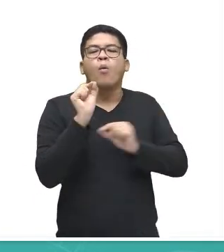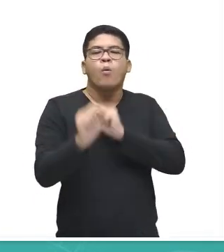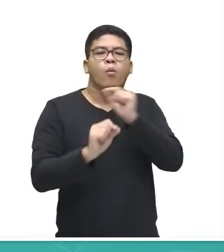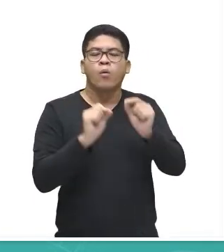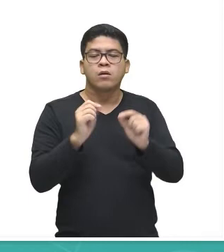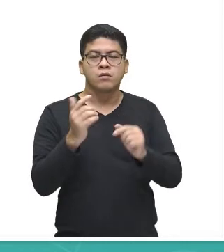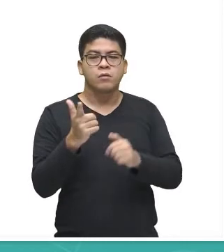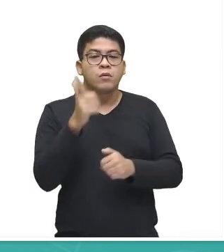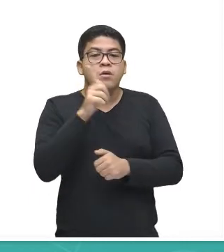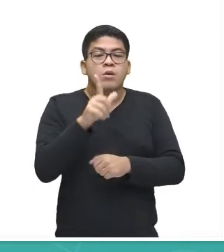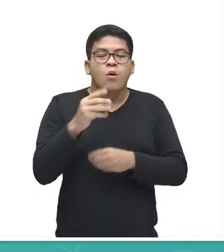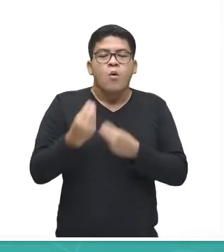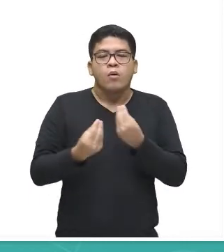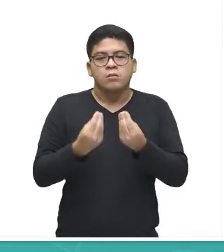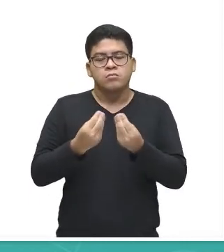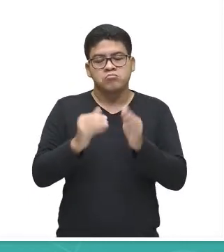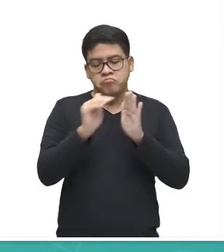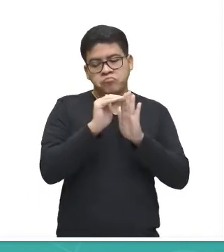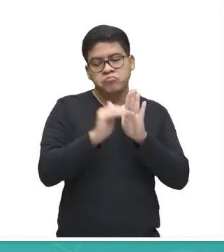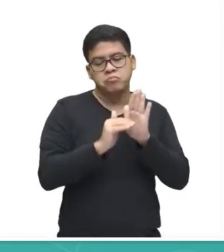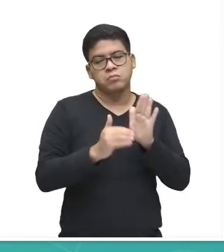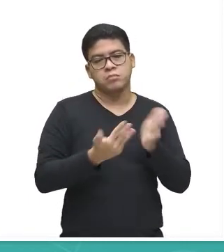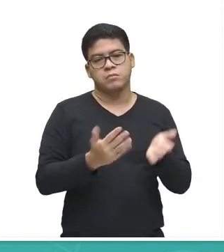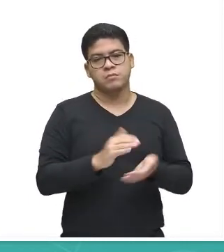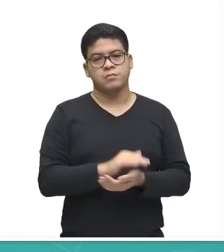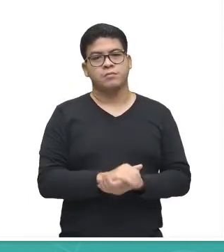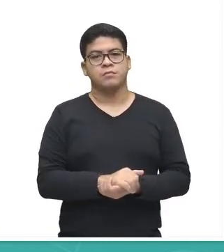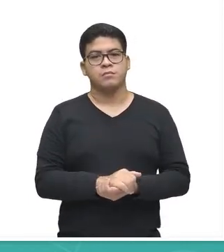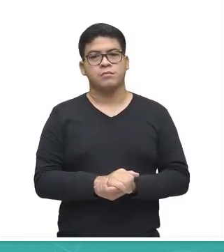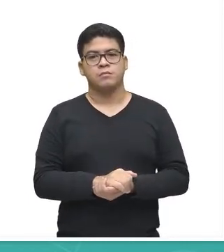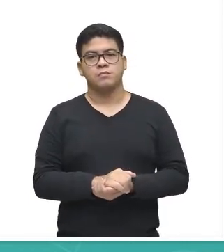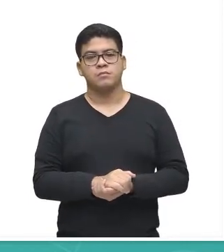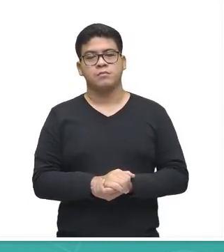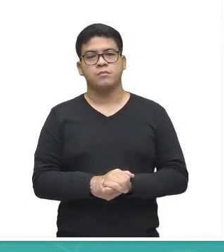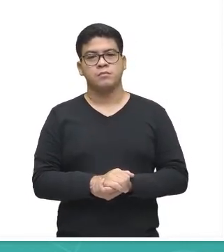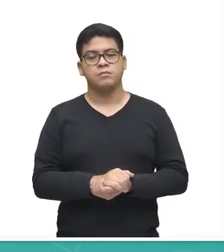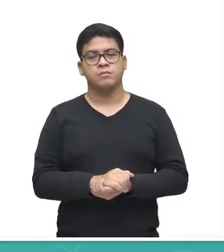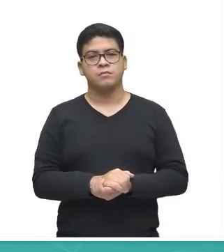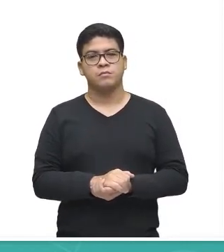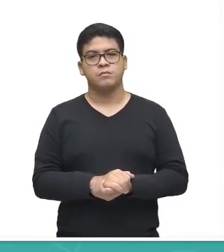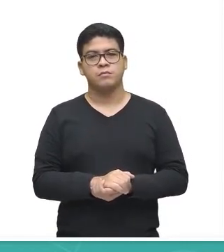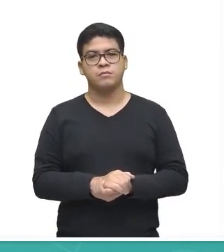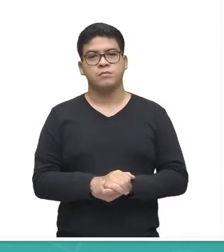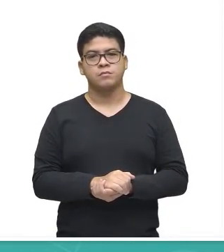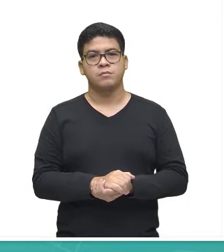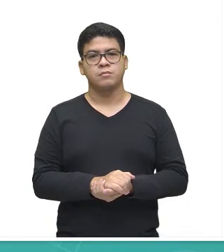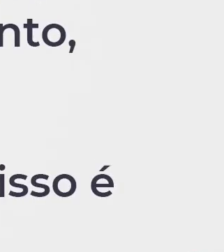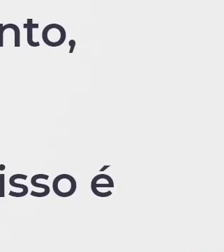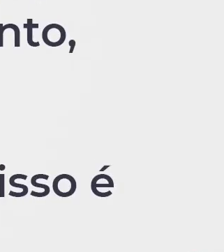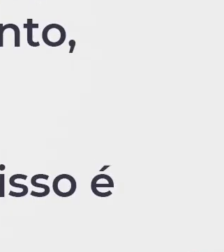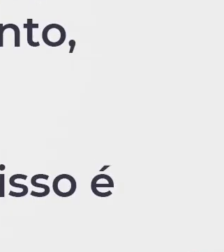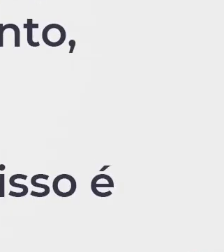vocês conseguem cumprir? Muito bem, fica com vocês agora. Daqui a pouco nós voltamos para a interatividade.